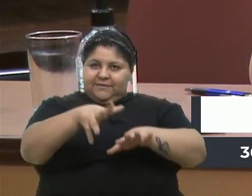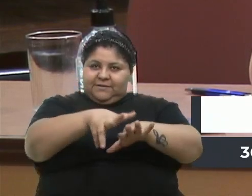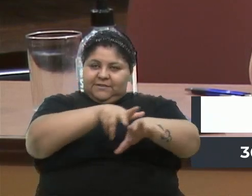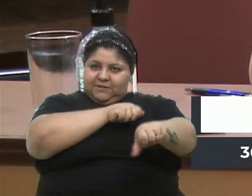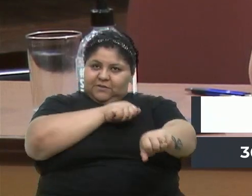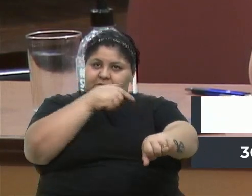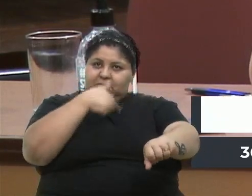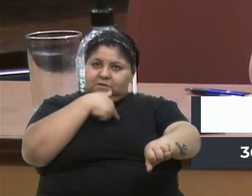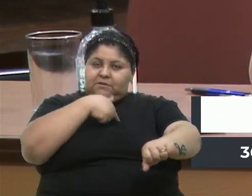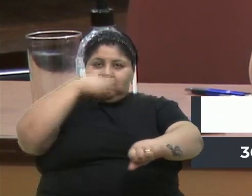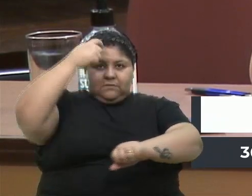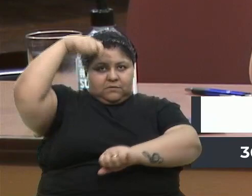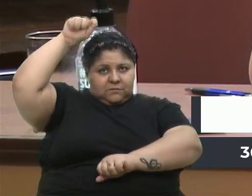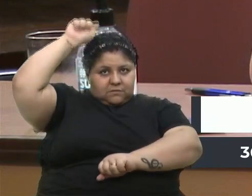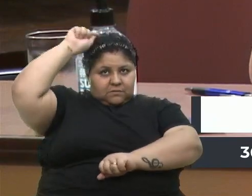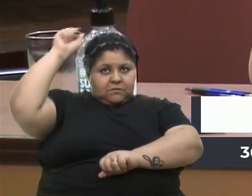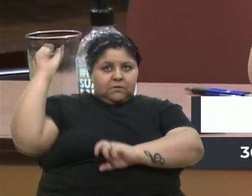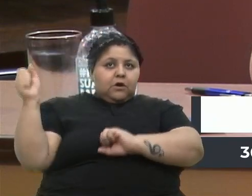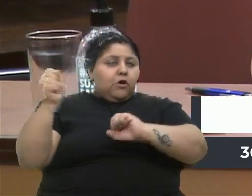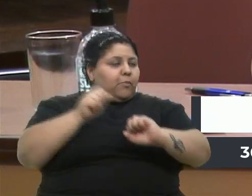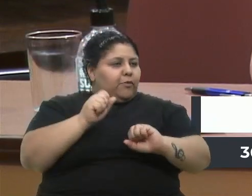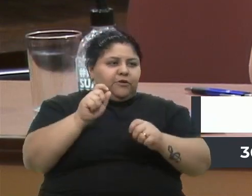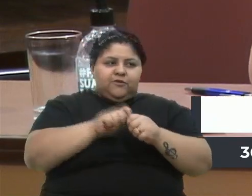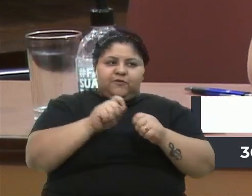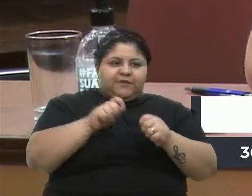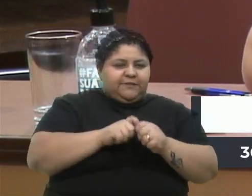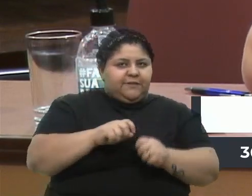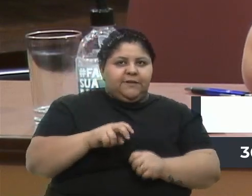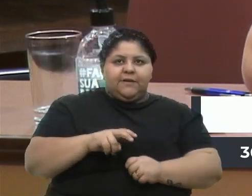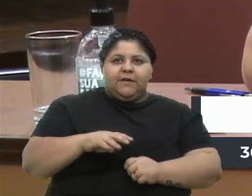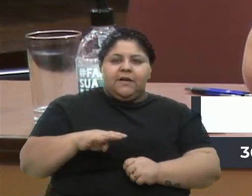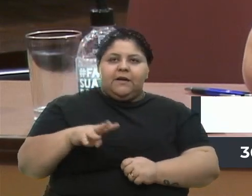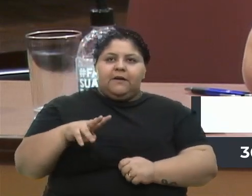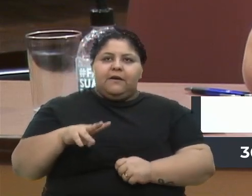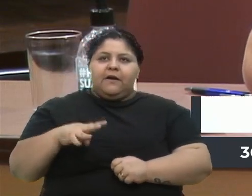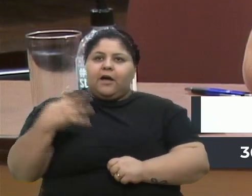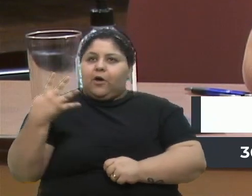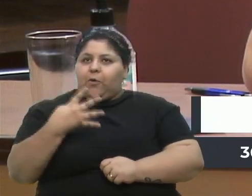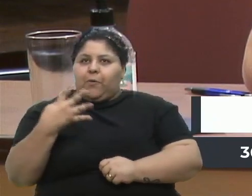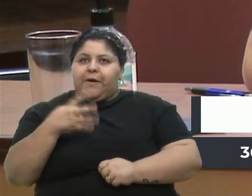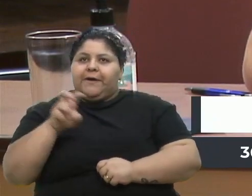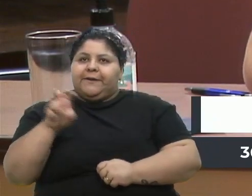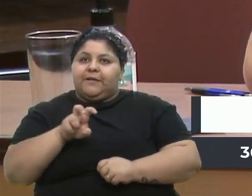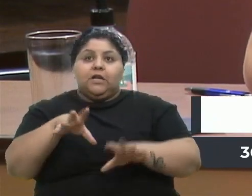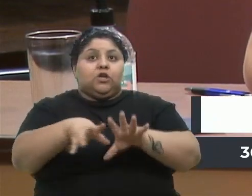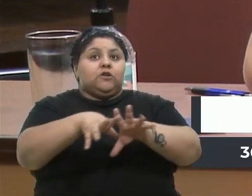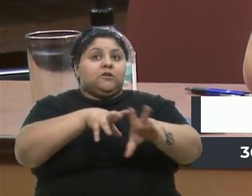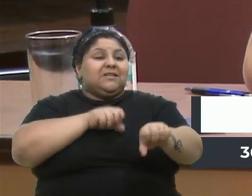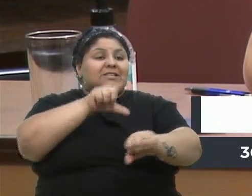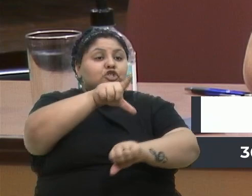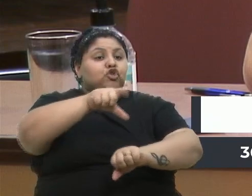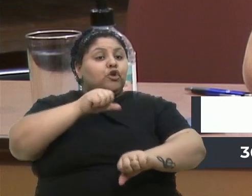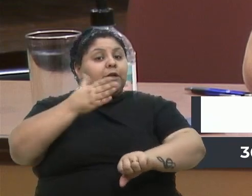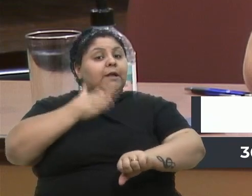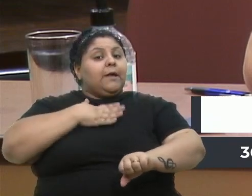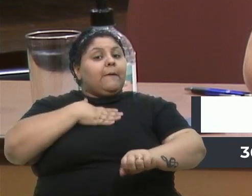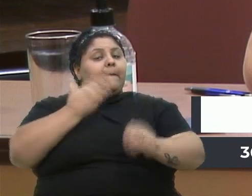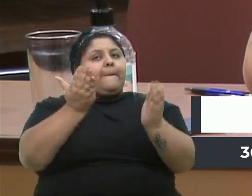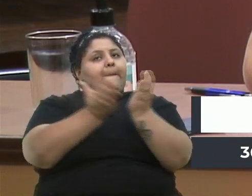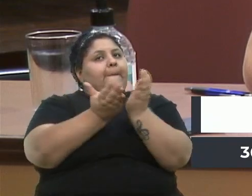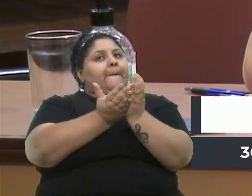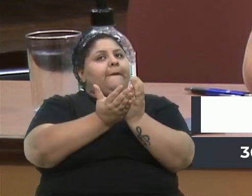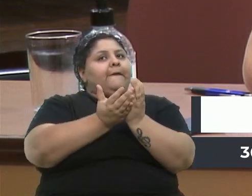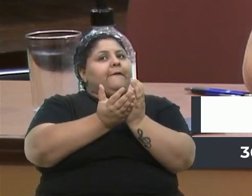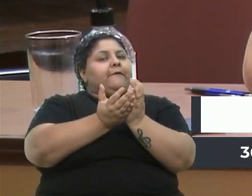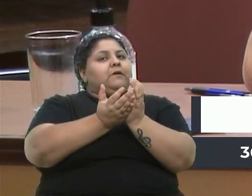do Sul. E posso fazer quarta, quinta, e a universidade foi a que eu escolhi para minha formação. Então, ninguém está